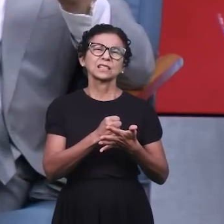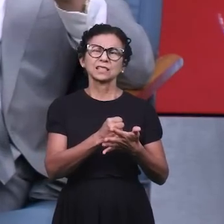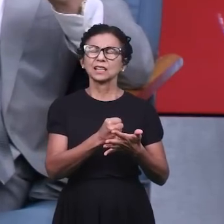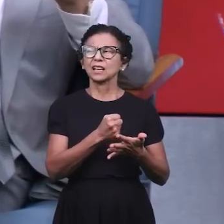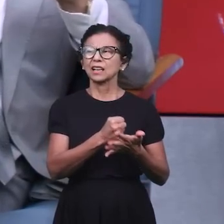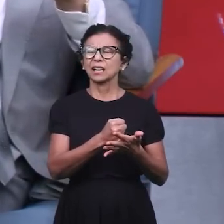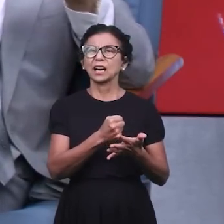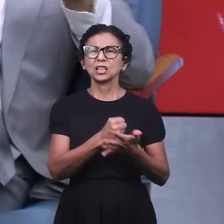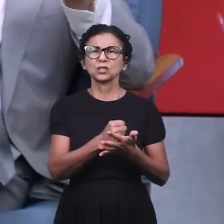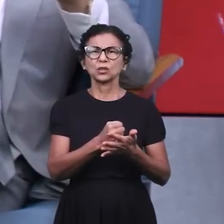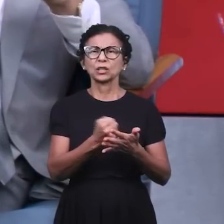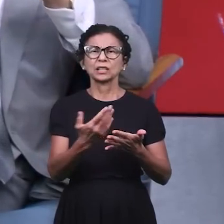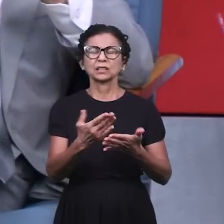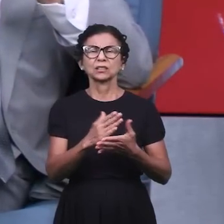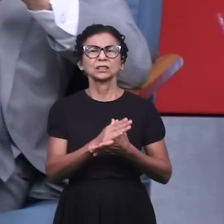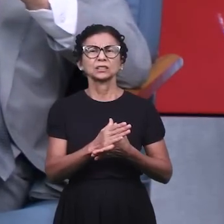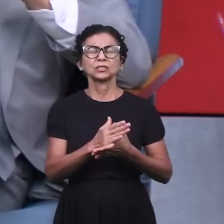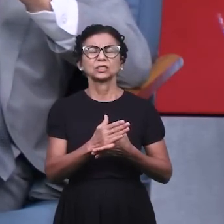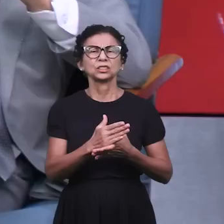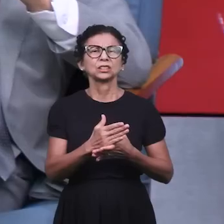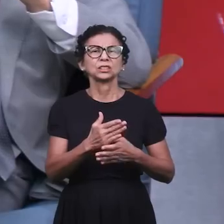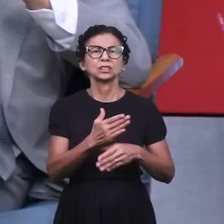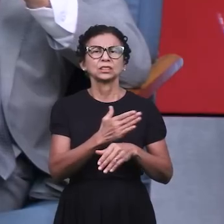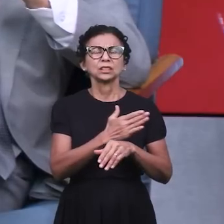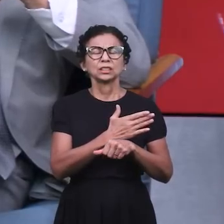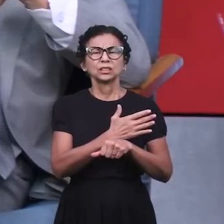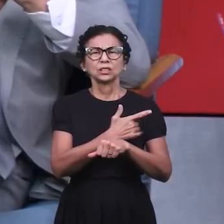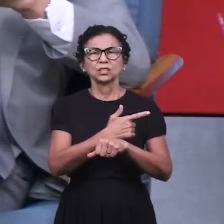auxiliar de assessora de gerência.